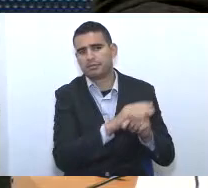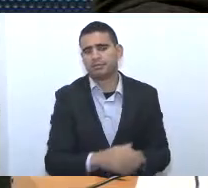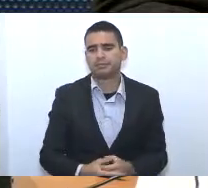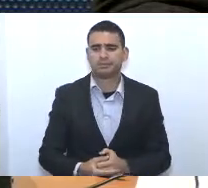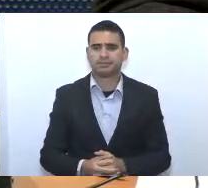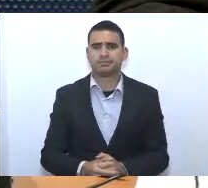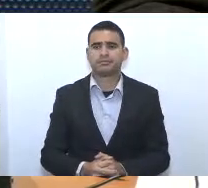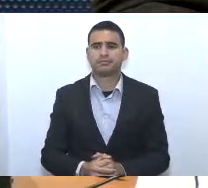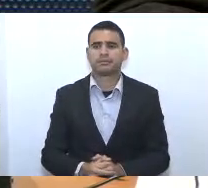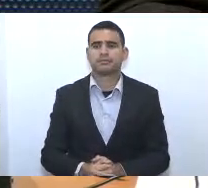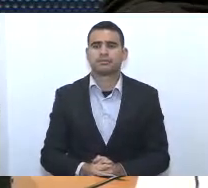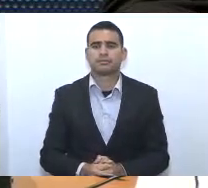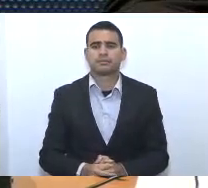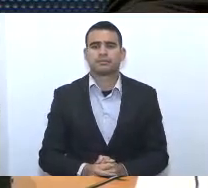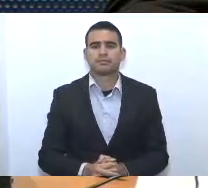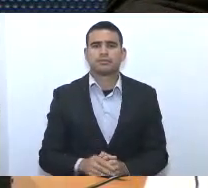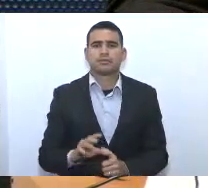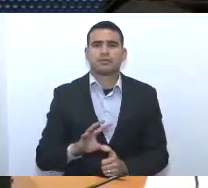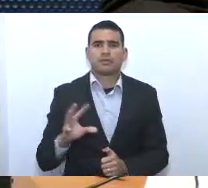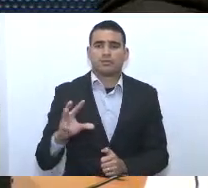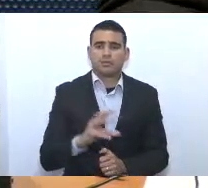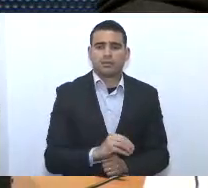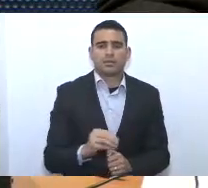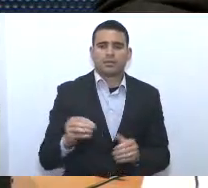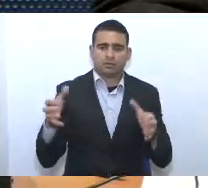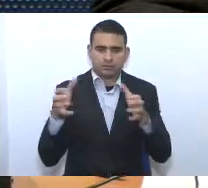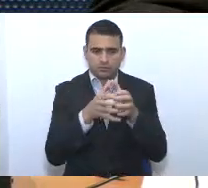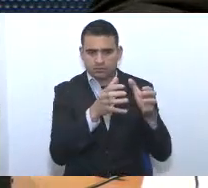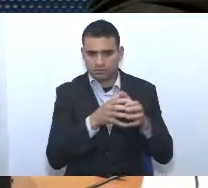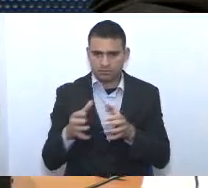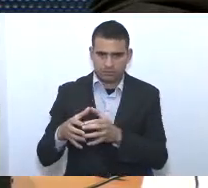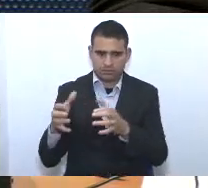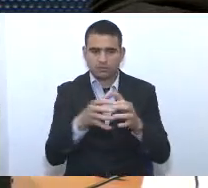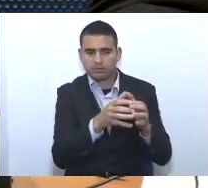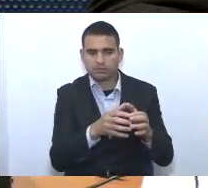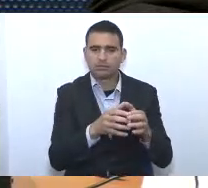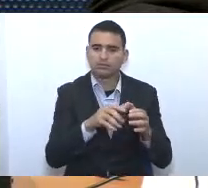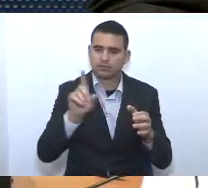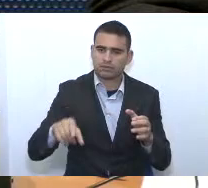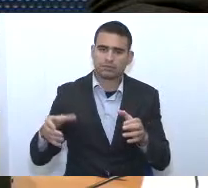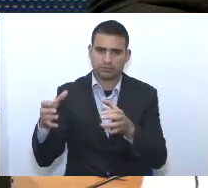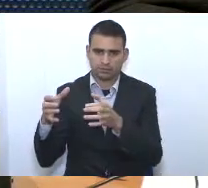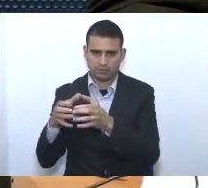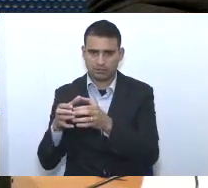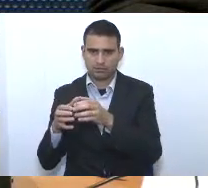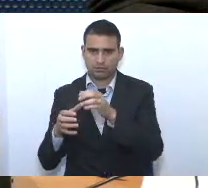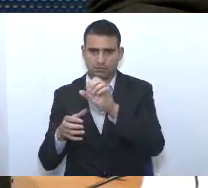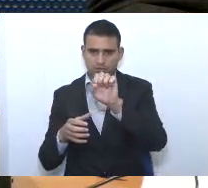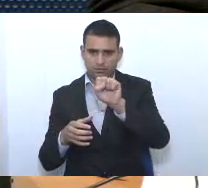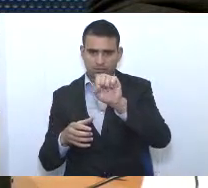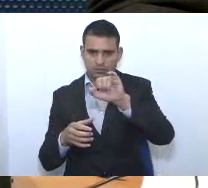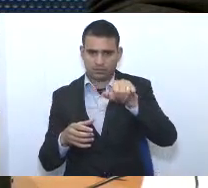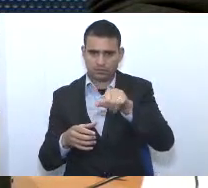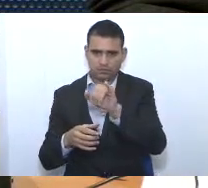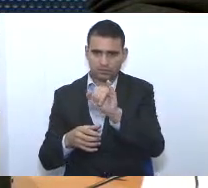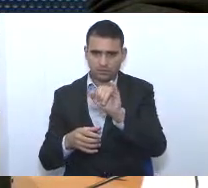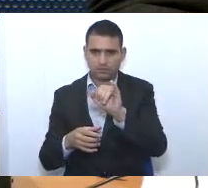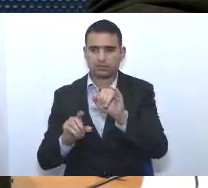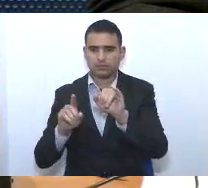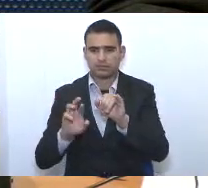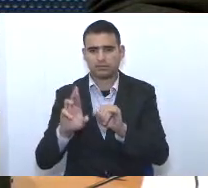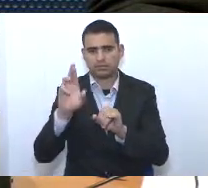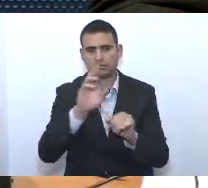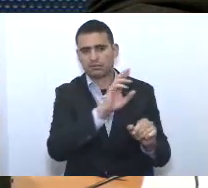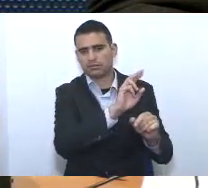atende todas as coordenadorias, atende todas as secretarias, por isso que nós somos uma secretaria meio, não somos